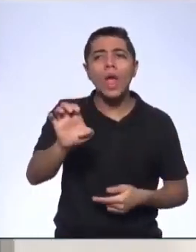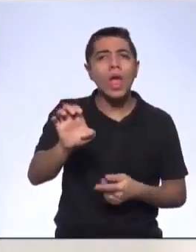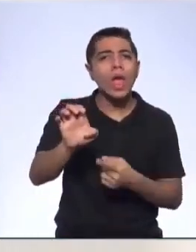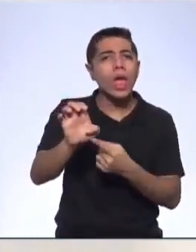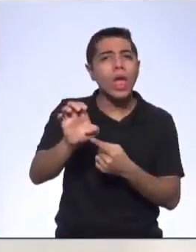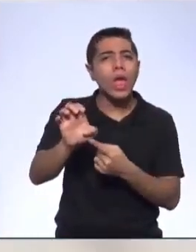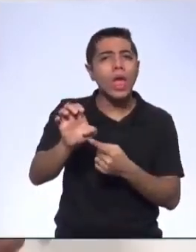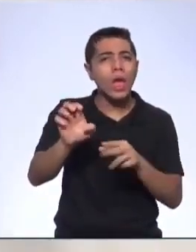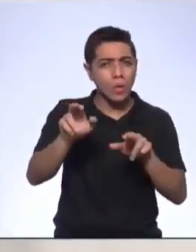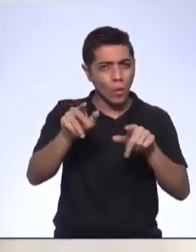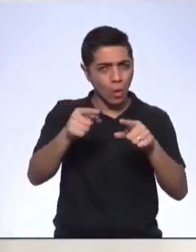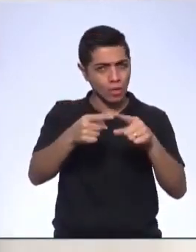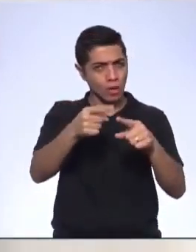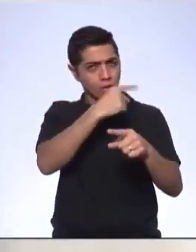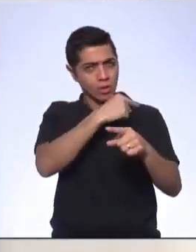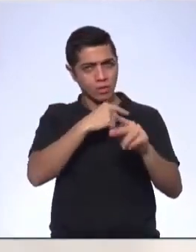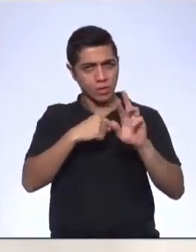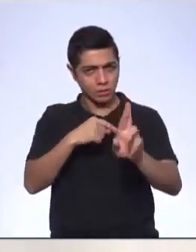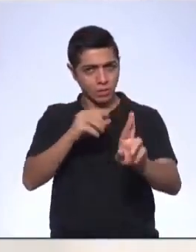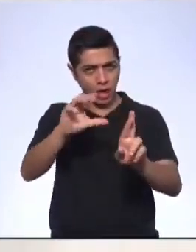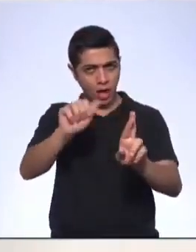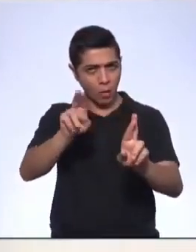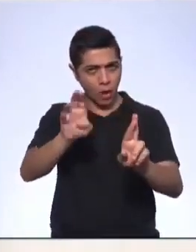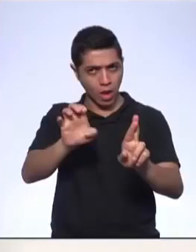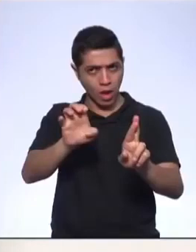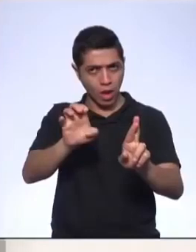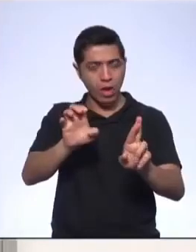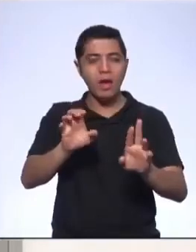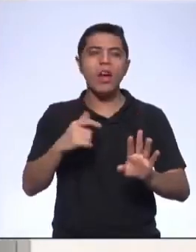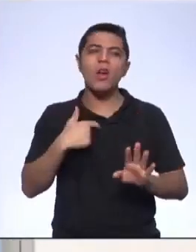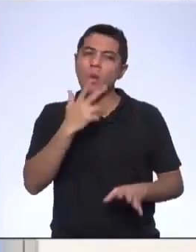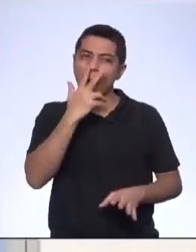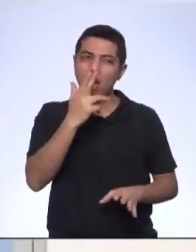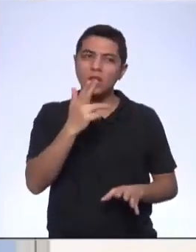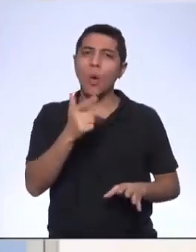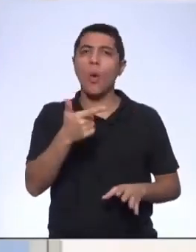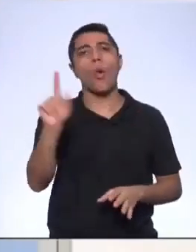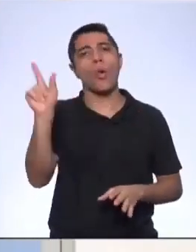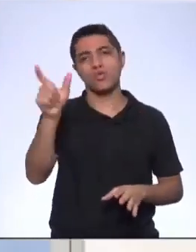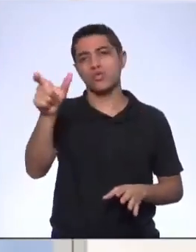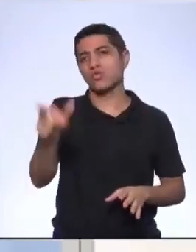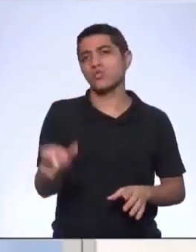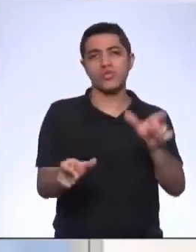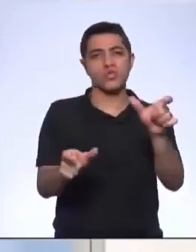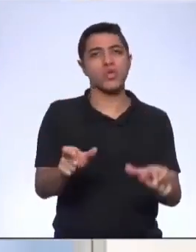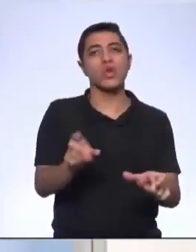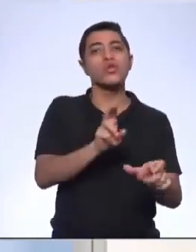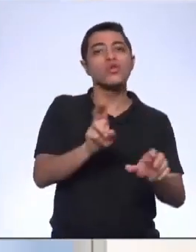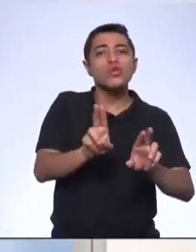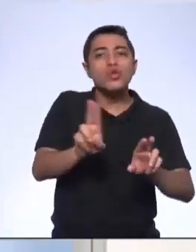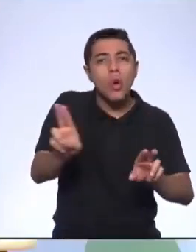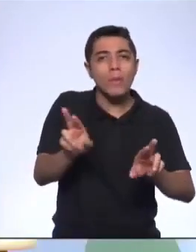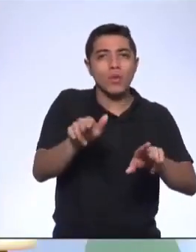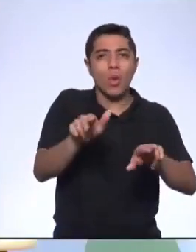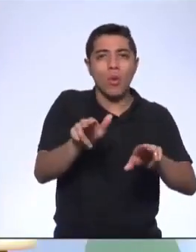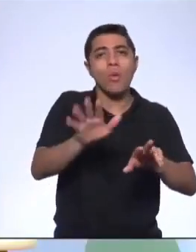mesmo da outra resposta? Ó, se for... A forma de escrever é diferente, Cauê, é um outro Cauê.